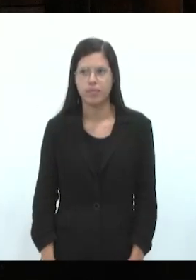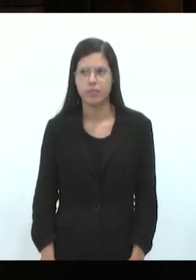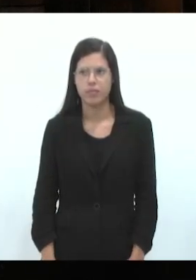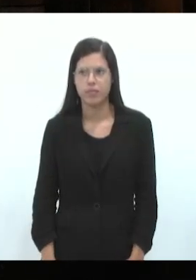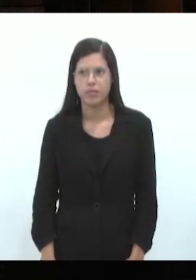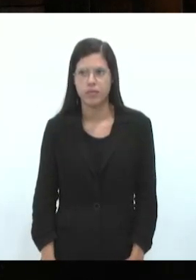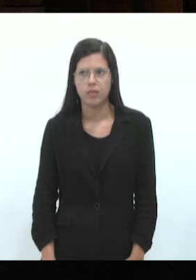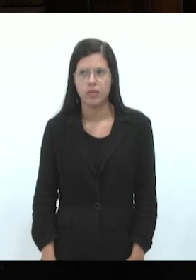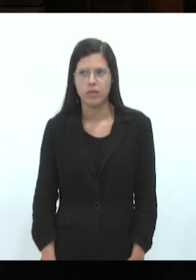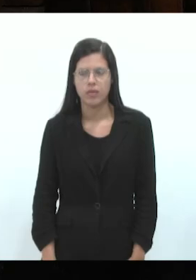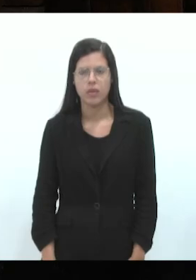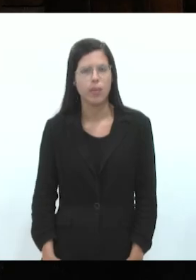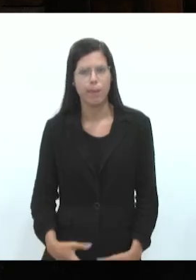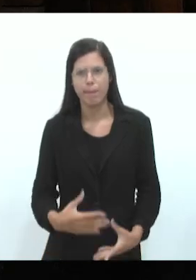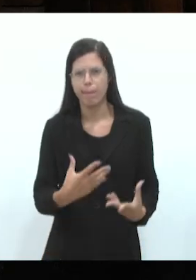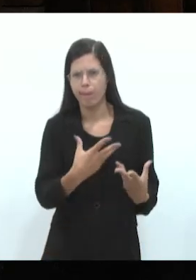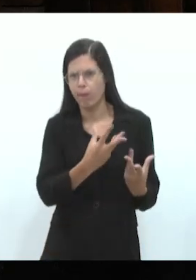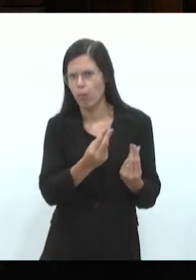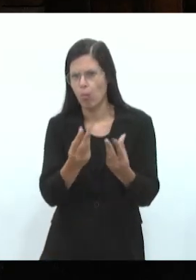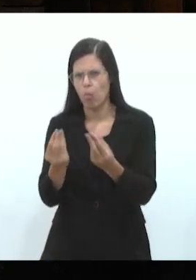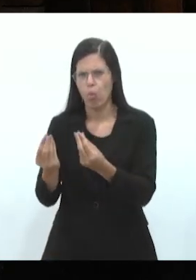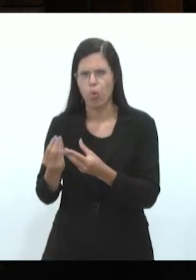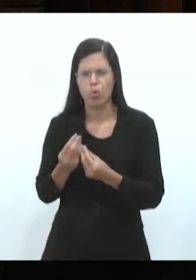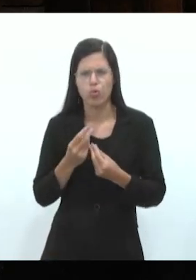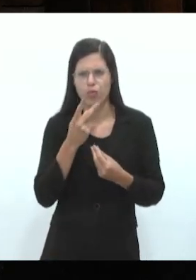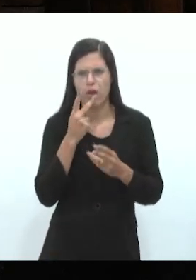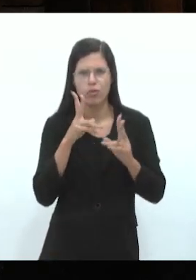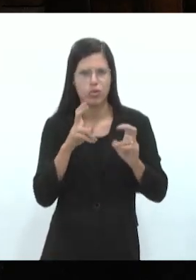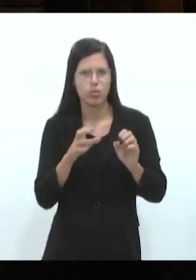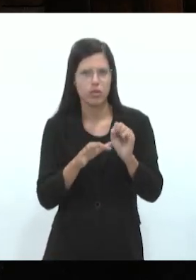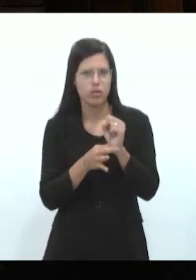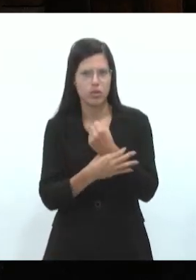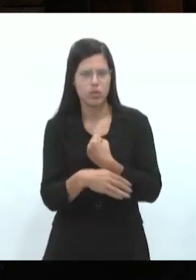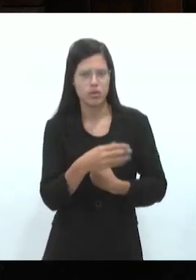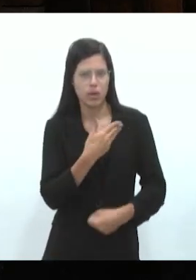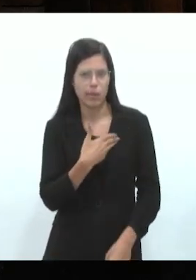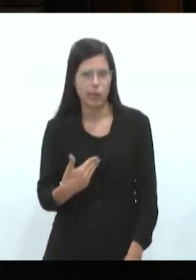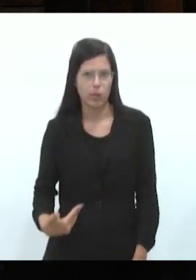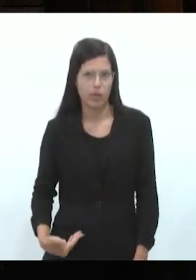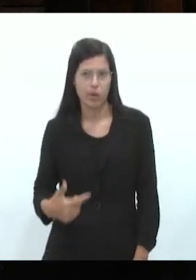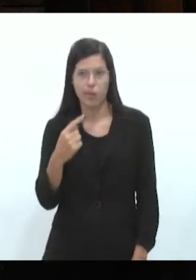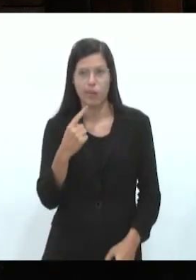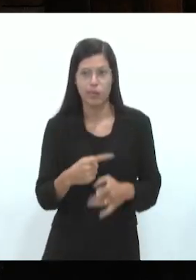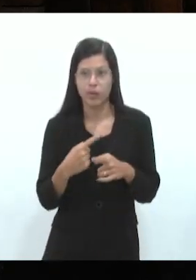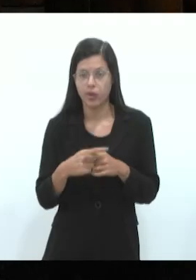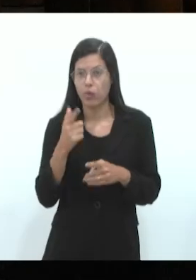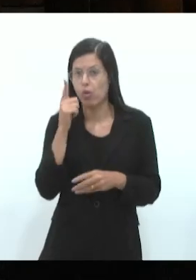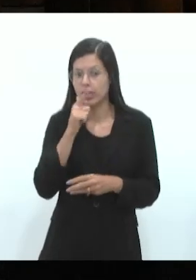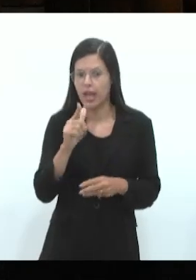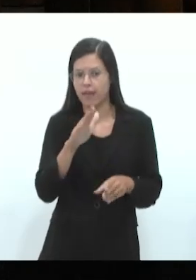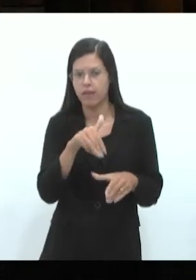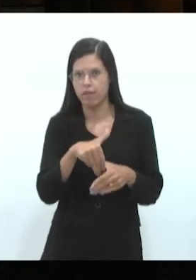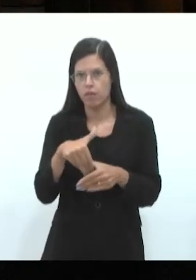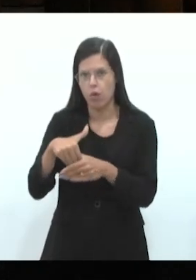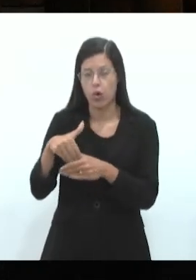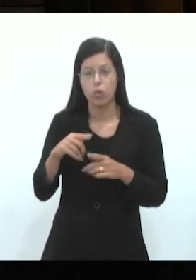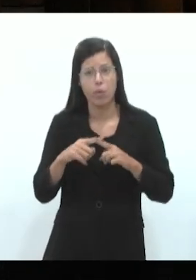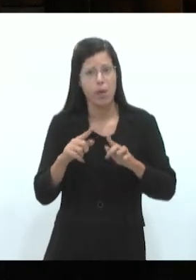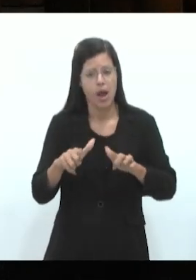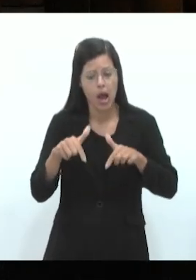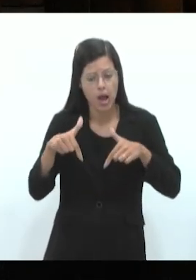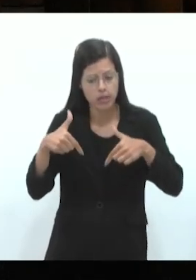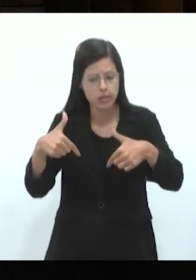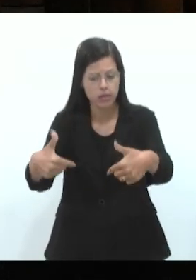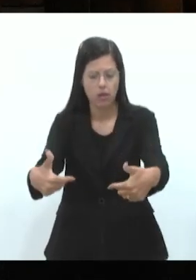tema segurança pública, porque dá voto, mas, na verdade, nenhuma ação efetiva